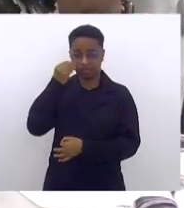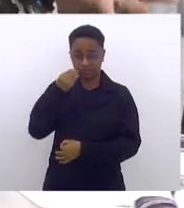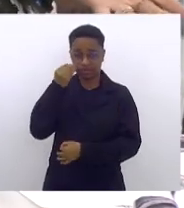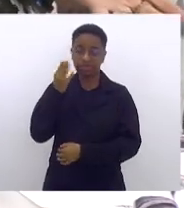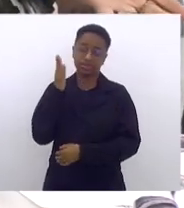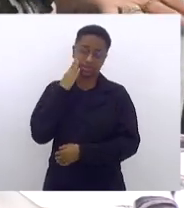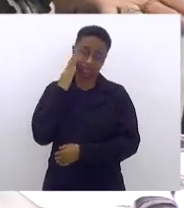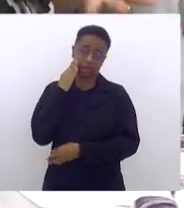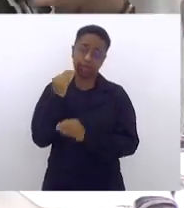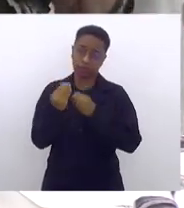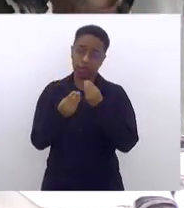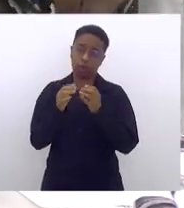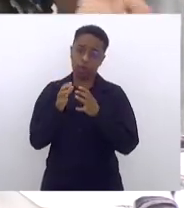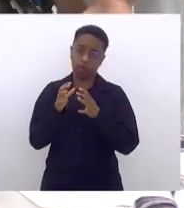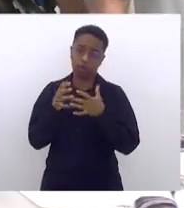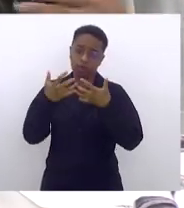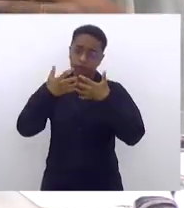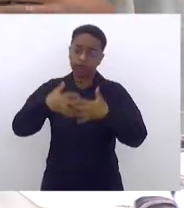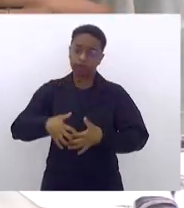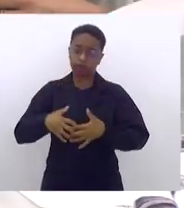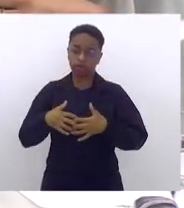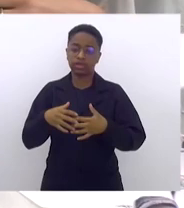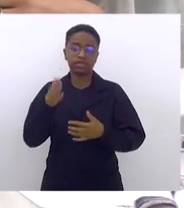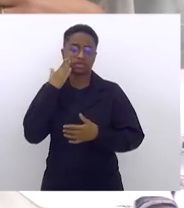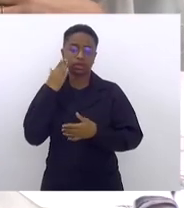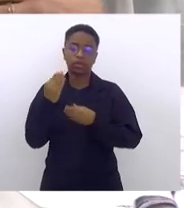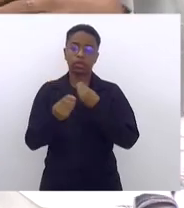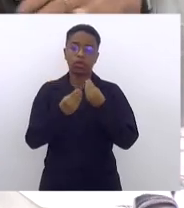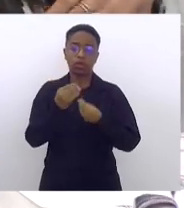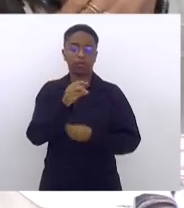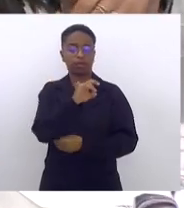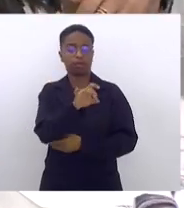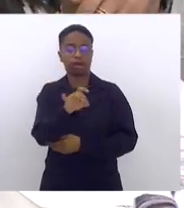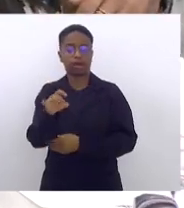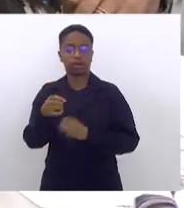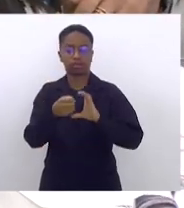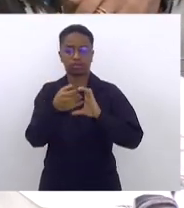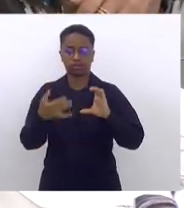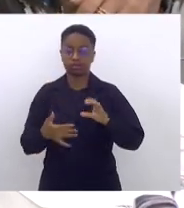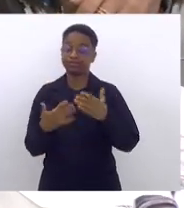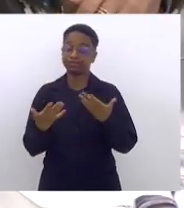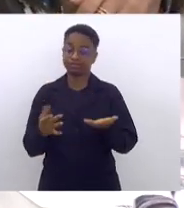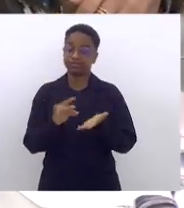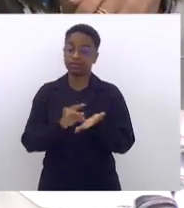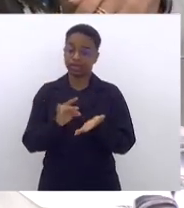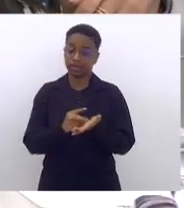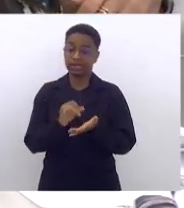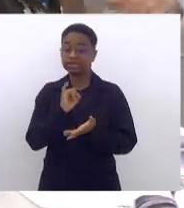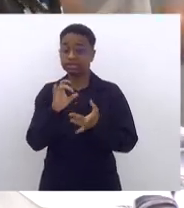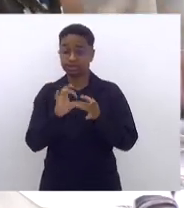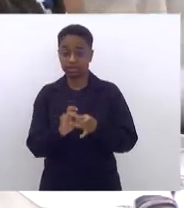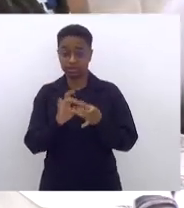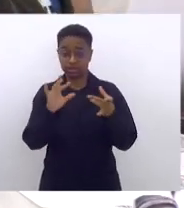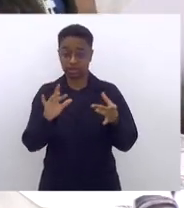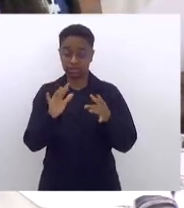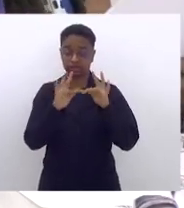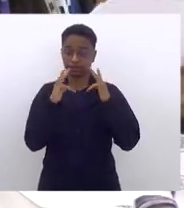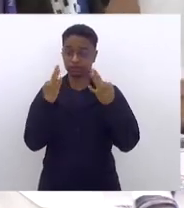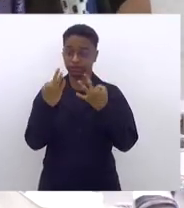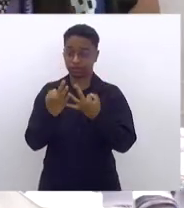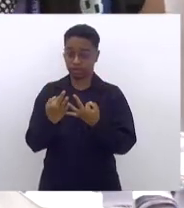viver nessas. Quais são as situações específicas. Então, de fato, possibilitar que o pai e a